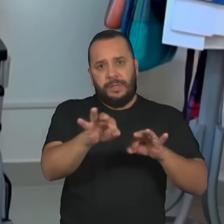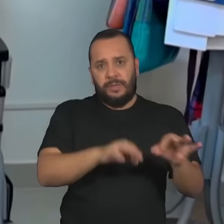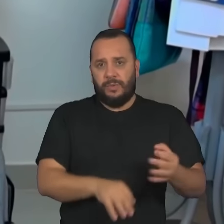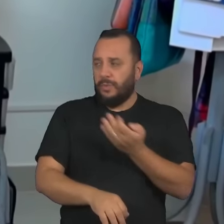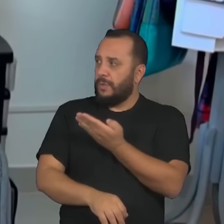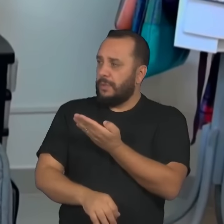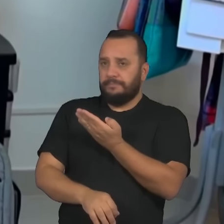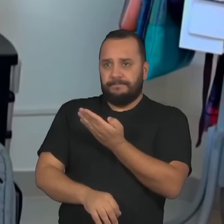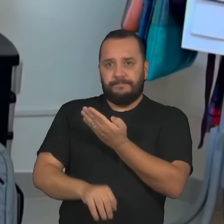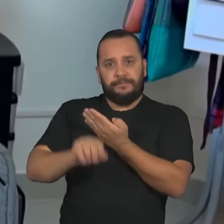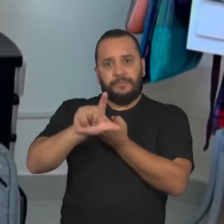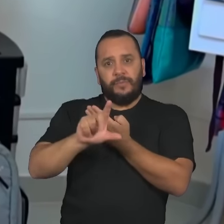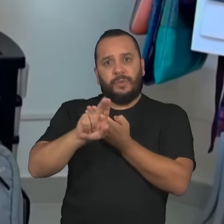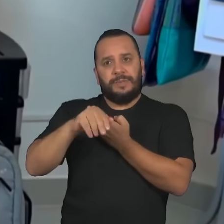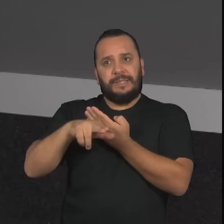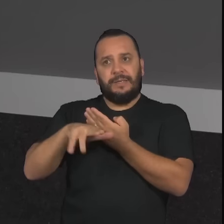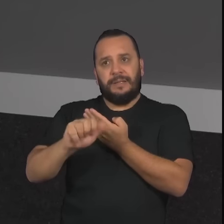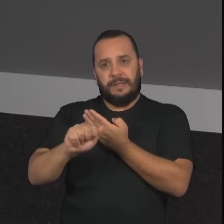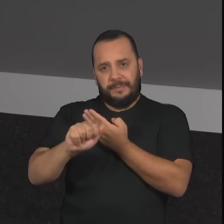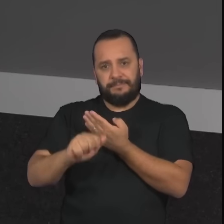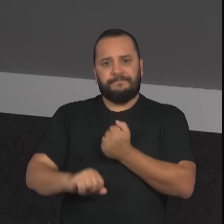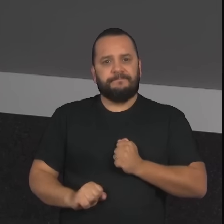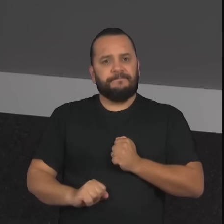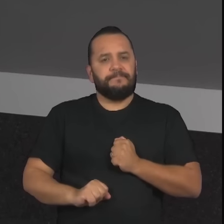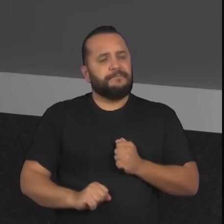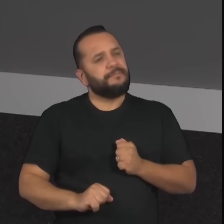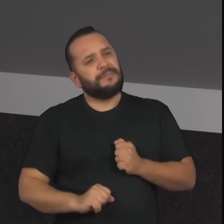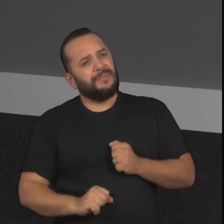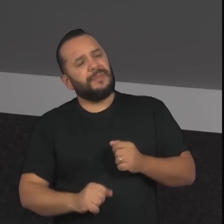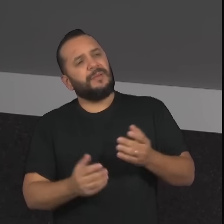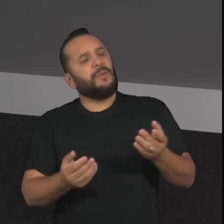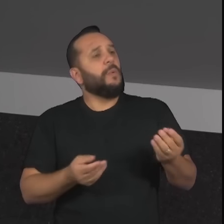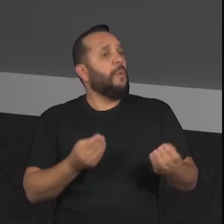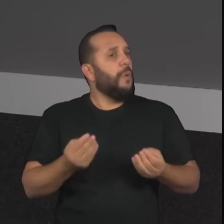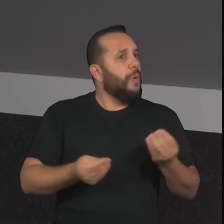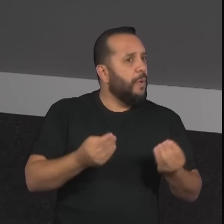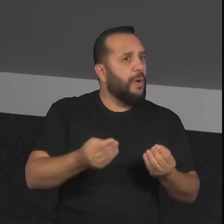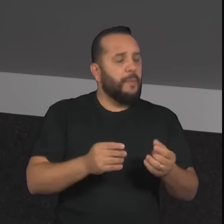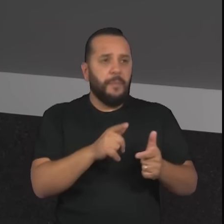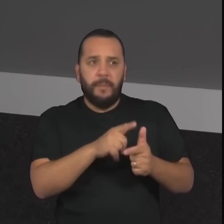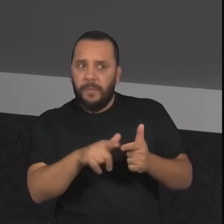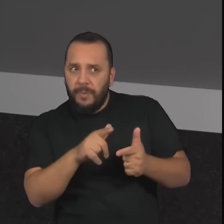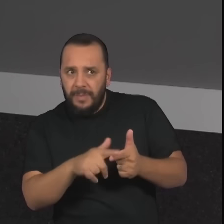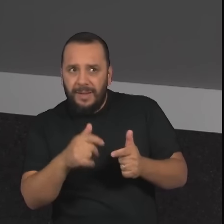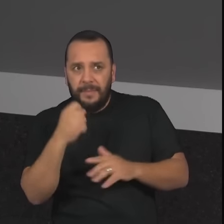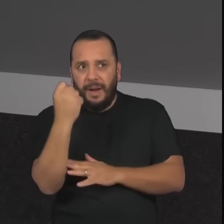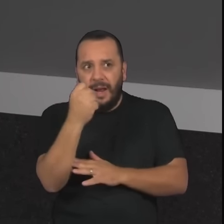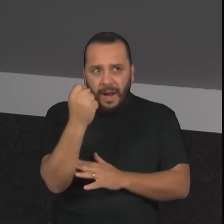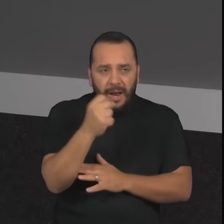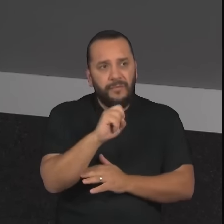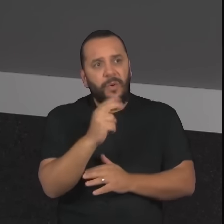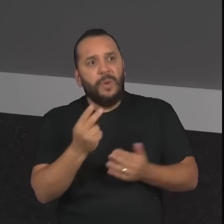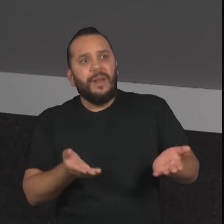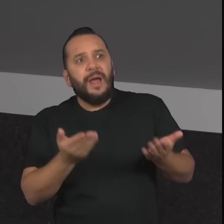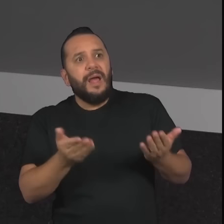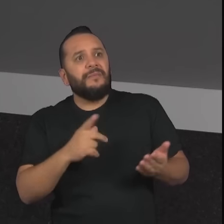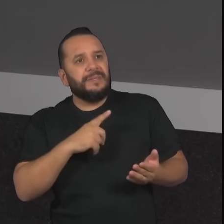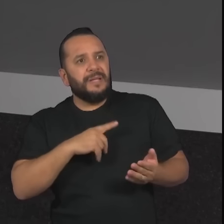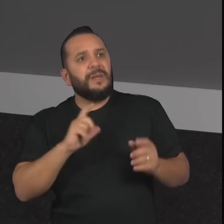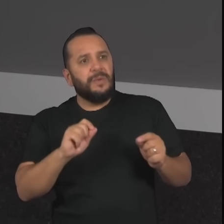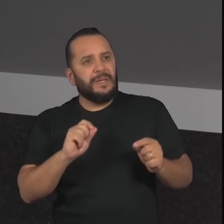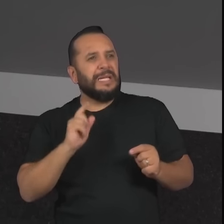Espaciais, Luciana Gatti. Qual é o tamanho do problema que a gente tem hoje de concentração dos gases